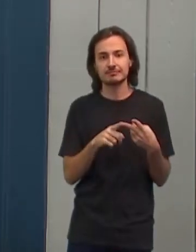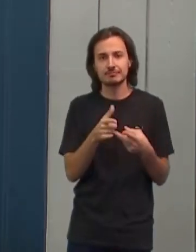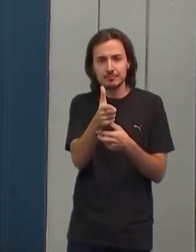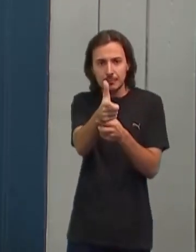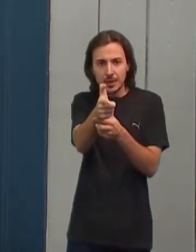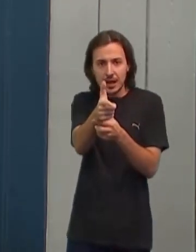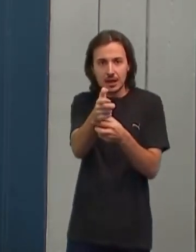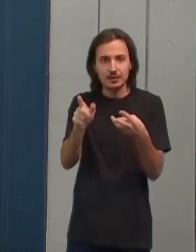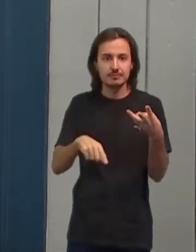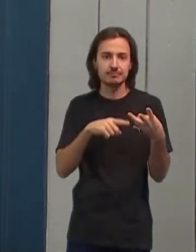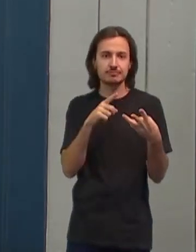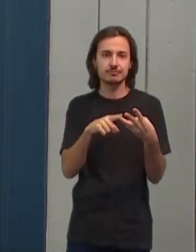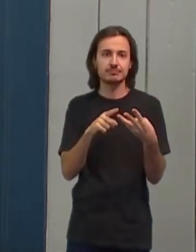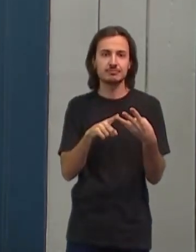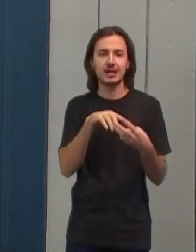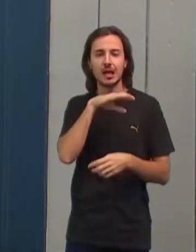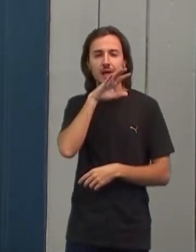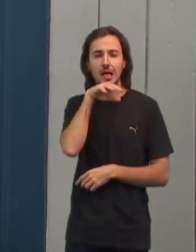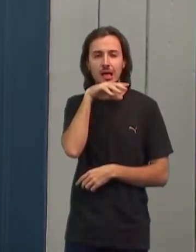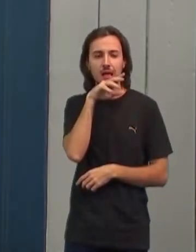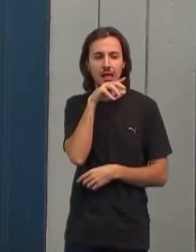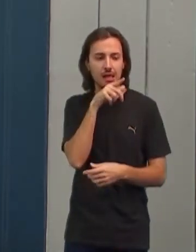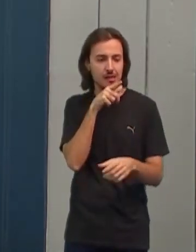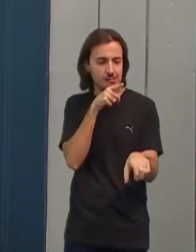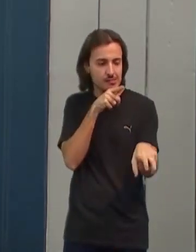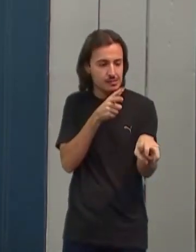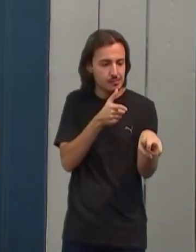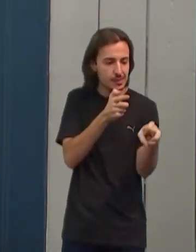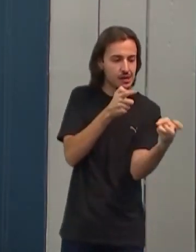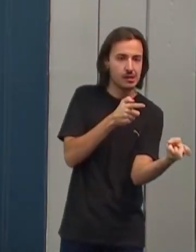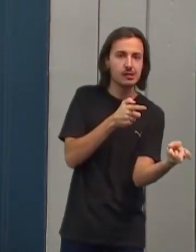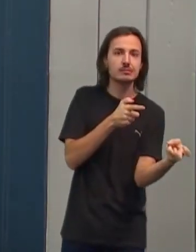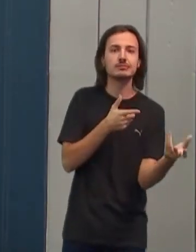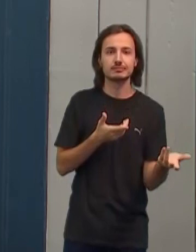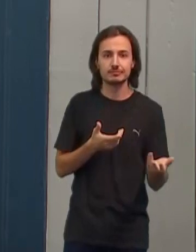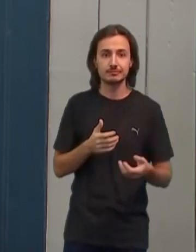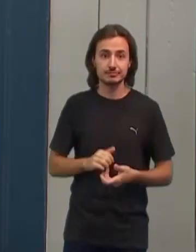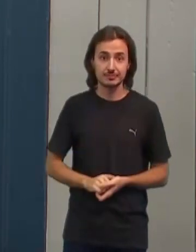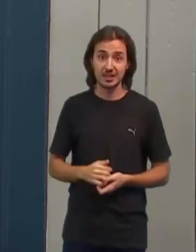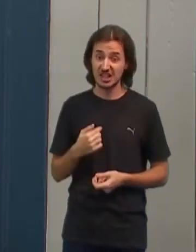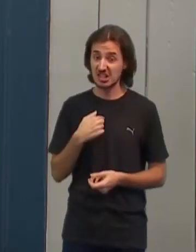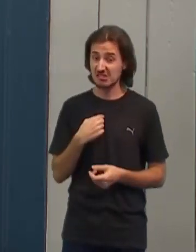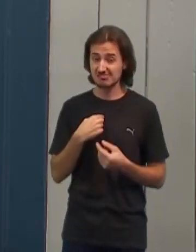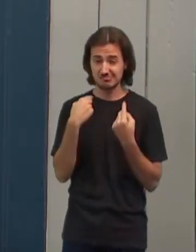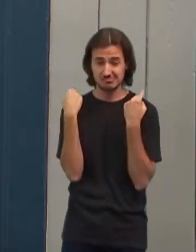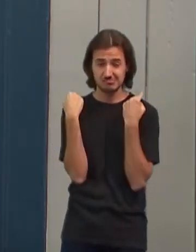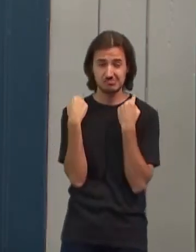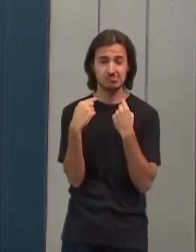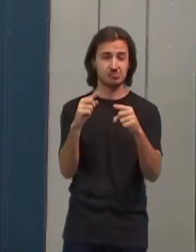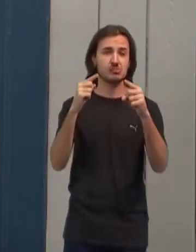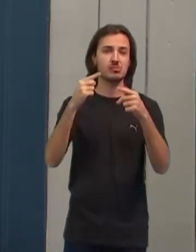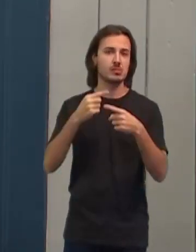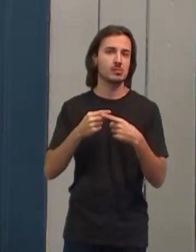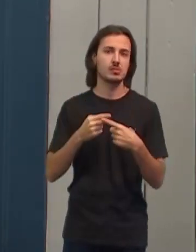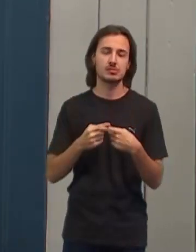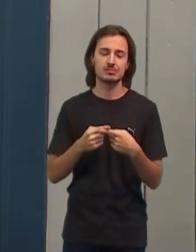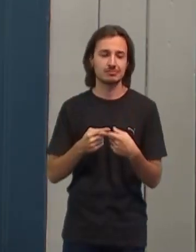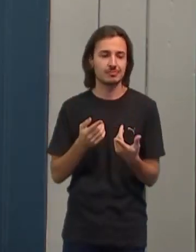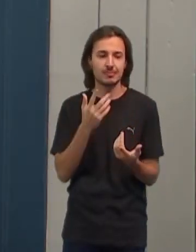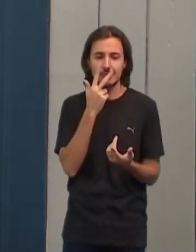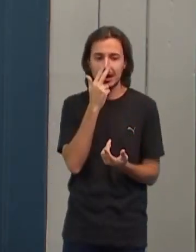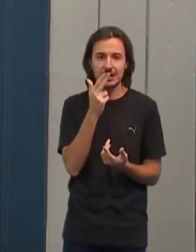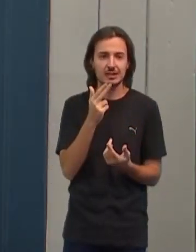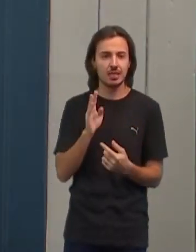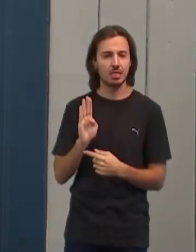tranquilidade que eu vou votar contra essa moção de repúdio, pois ela desinforma a população